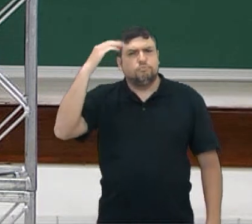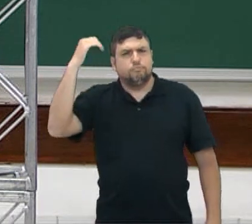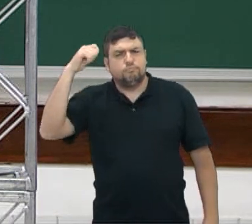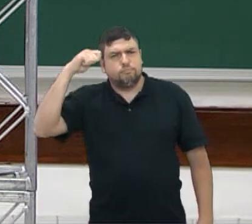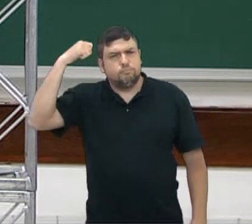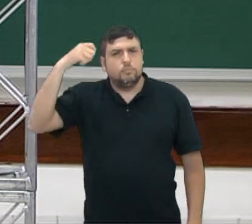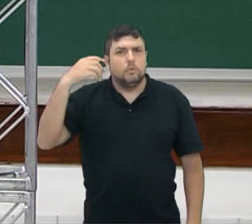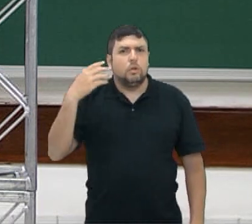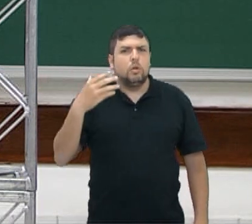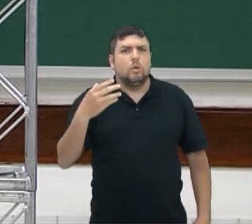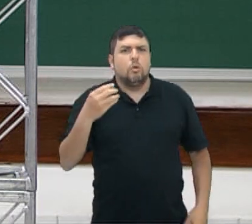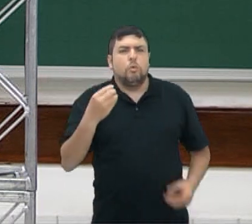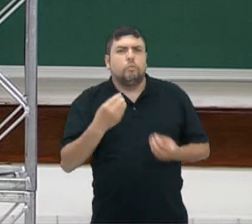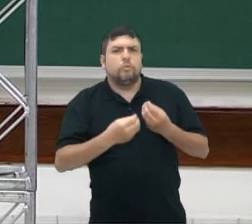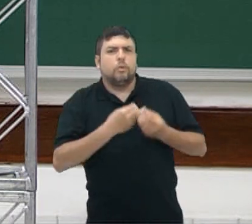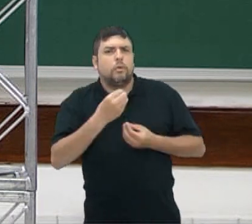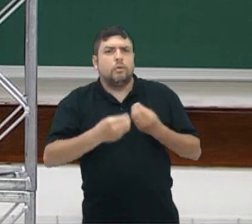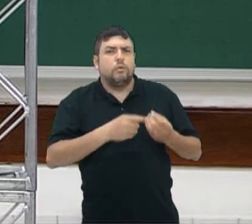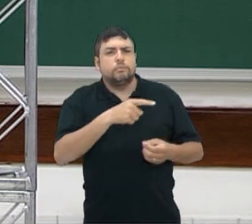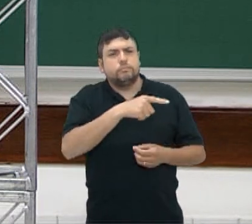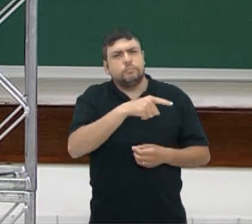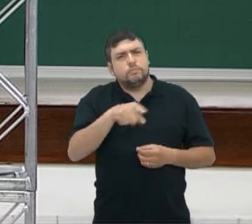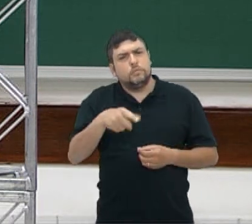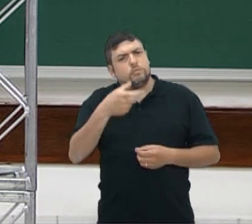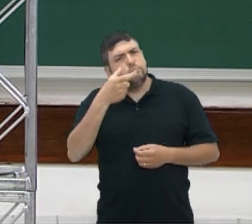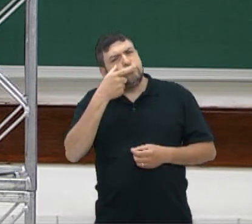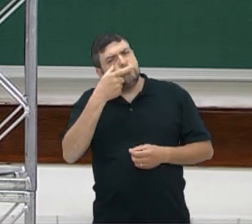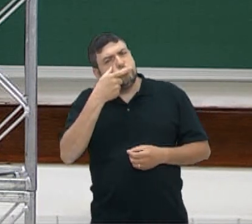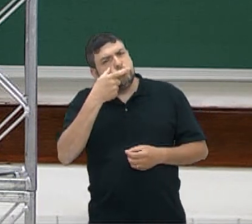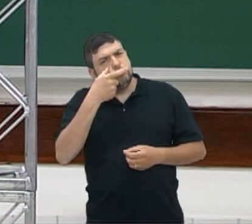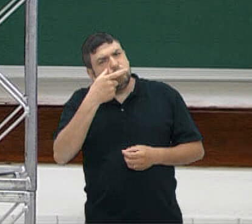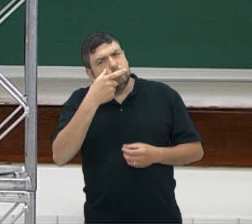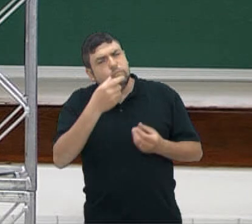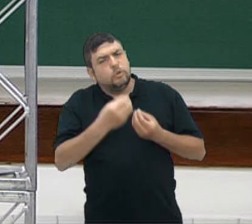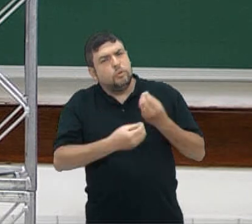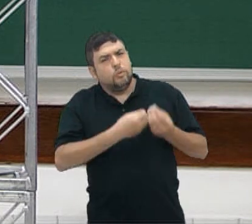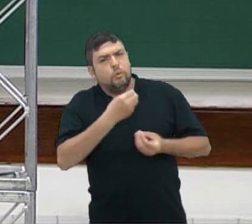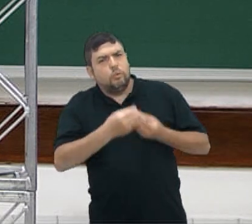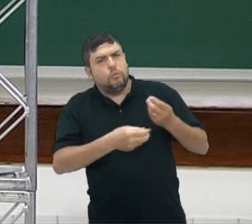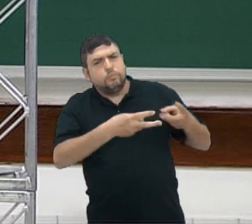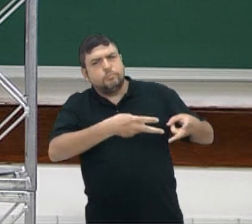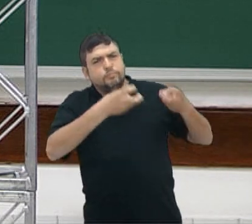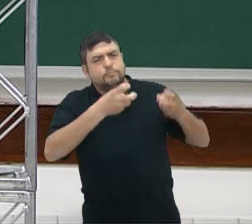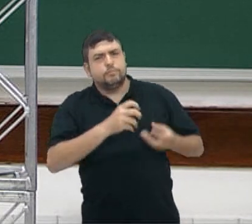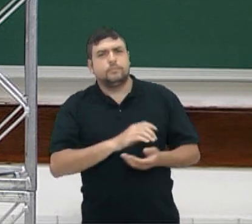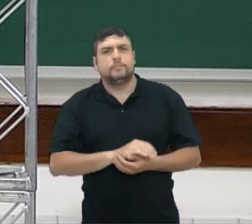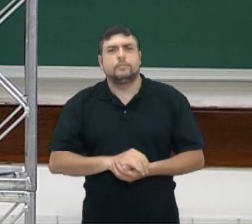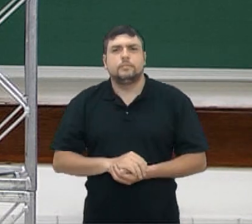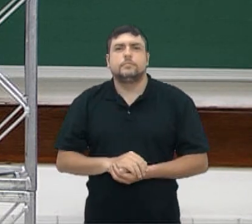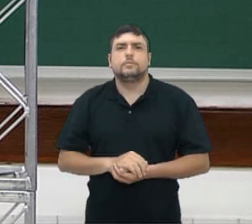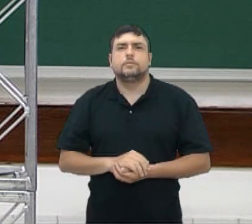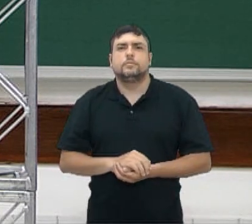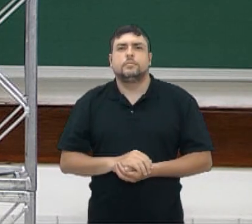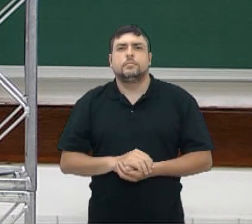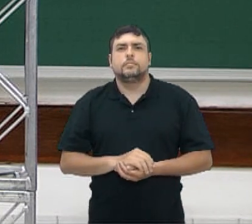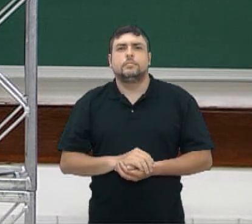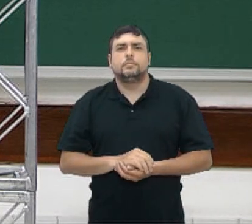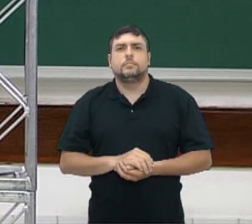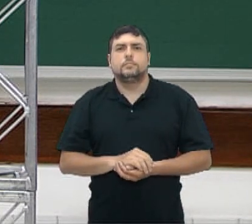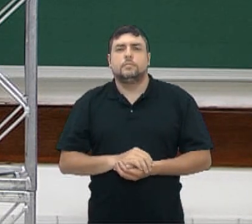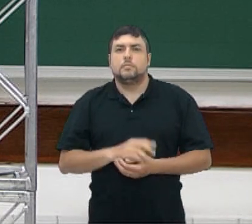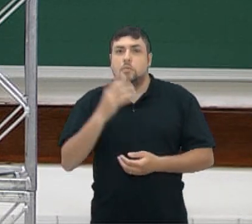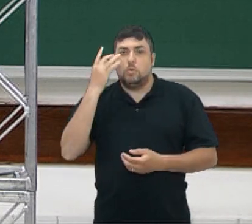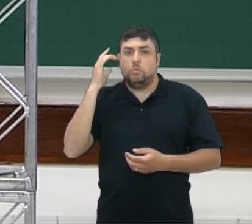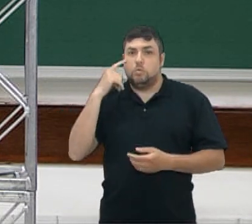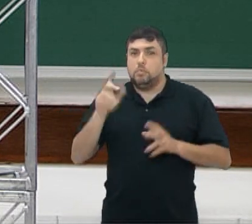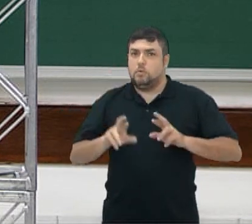subjetivo, né? Ela está dizendo o que ela pensa sobre, não baseado em nada, né? Já diferente da... Não sei se é diferente, vamos